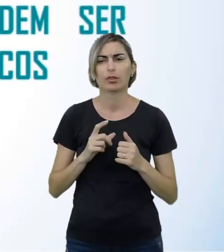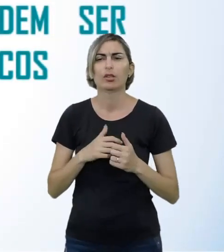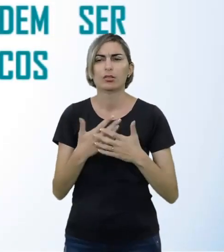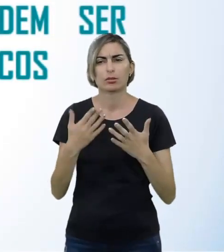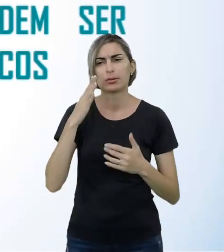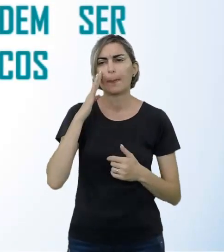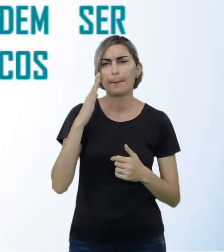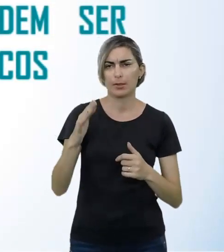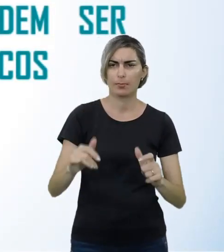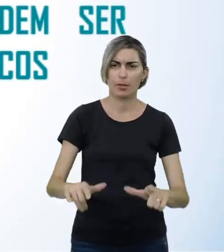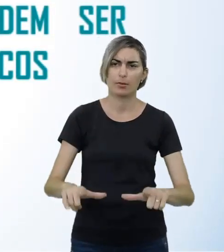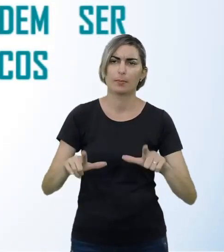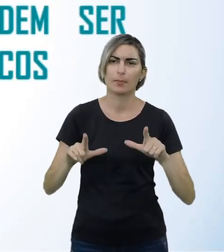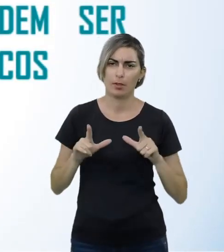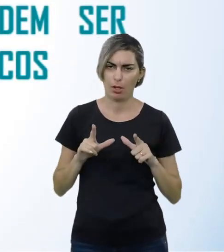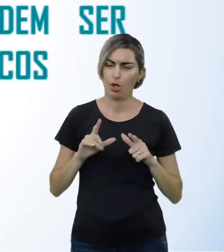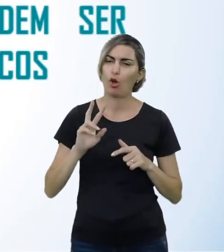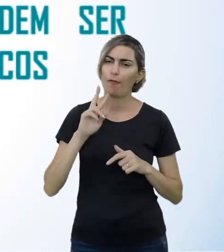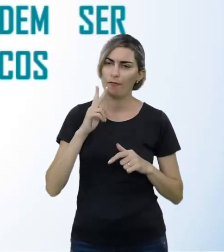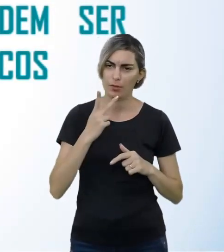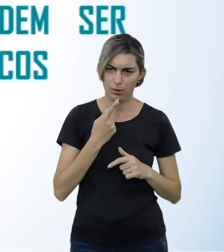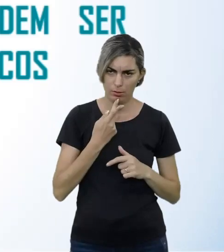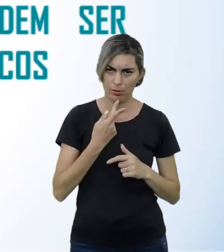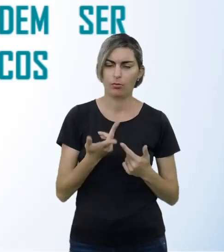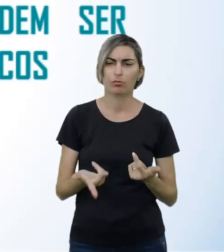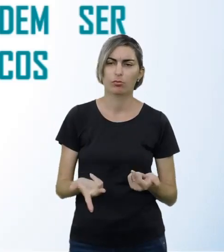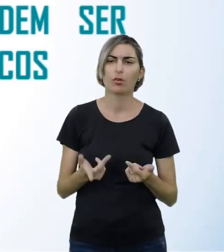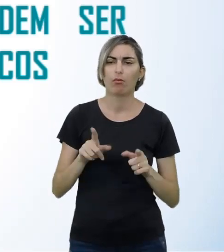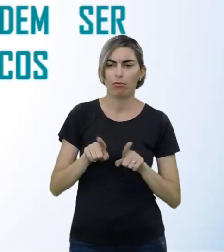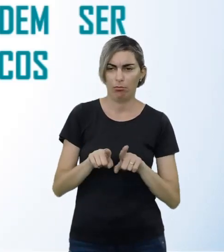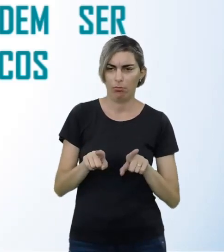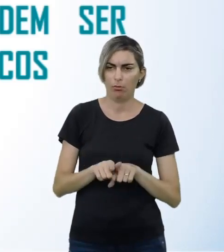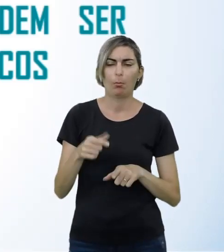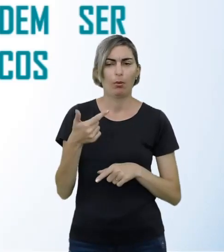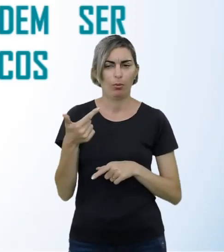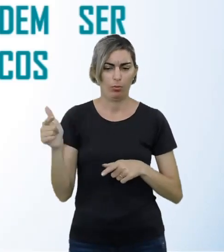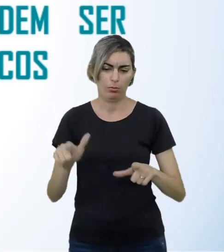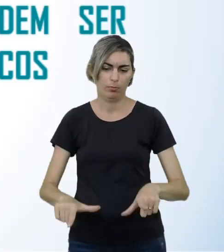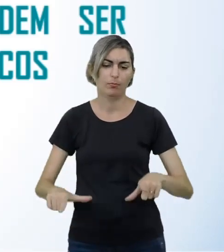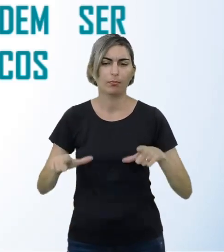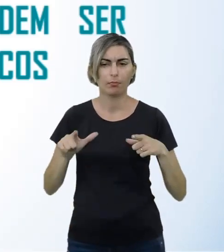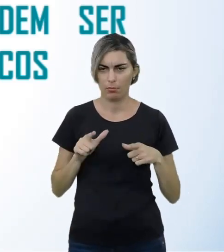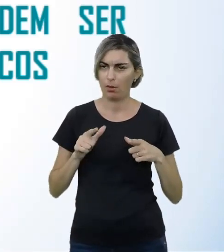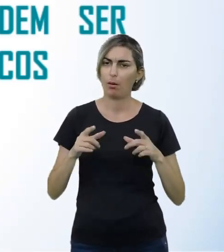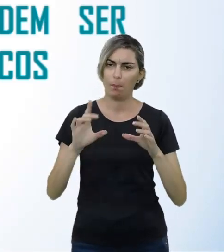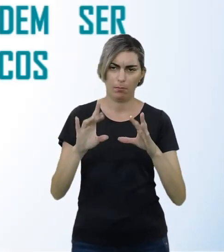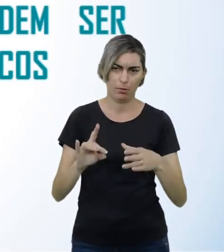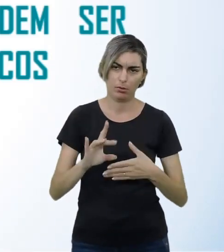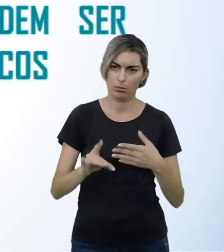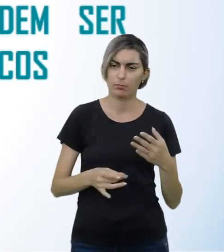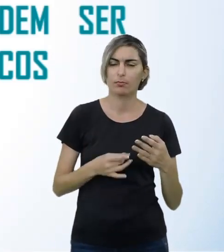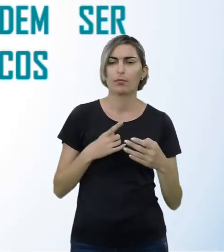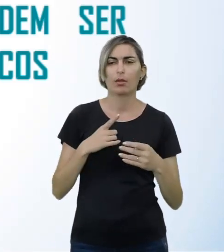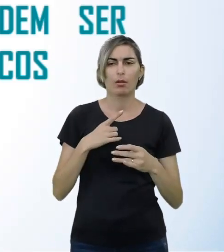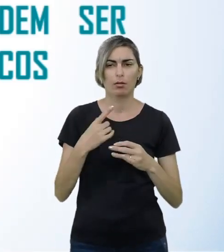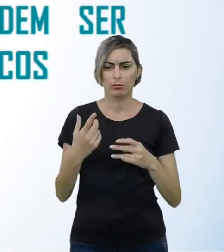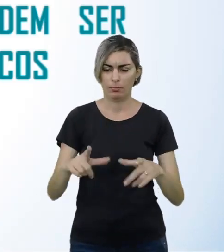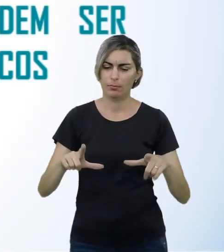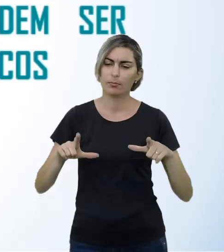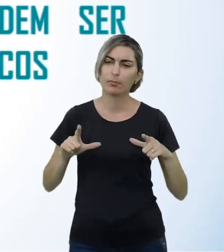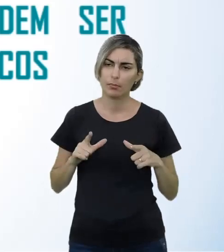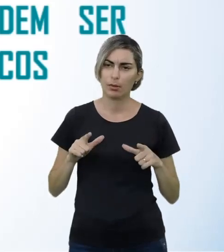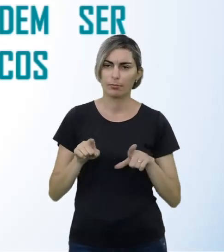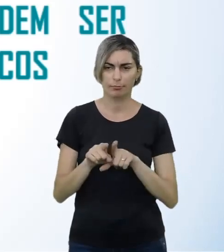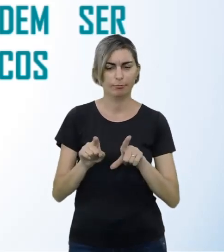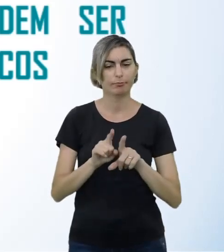essas são as principais placas oficiais do Arduino. Além dessas, nós temos outras placas mais específicas e versões dessas placas. A